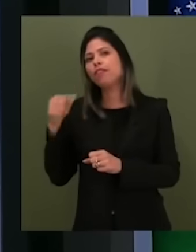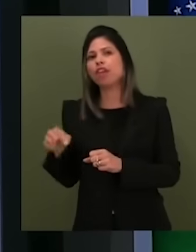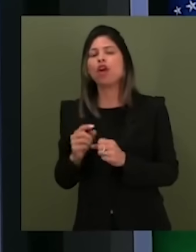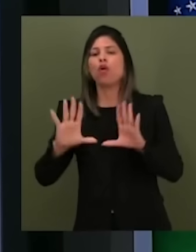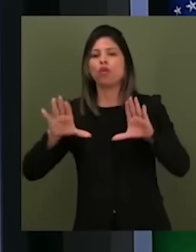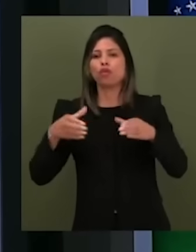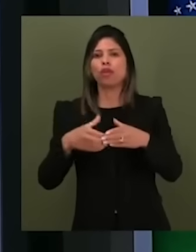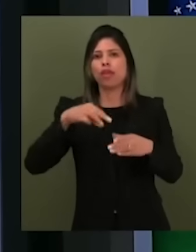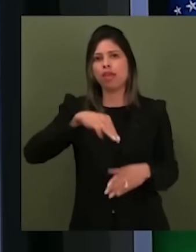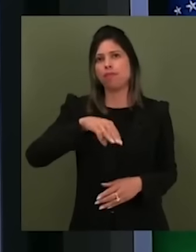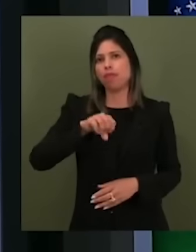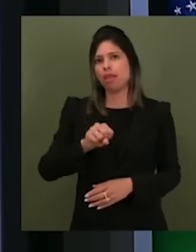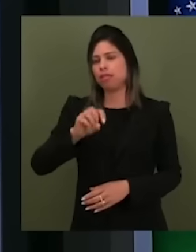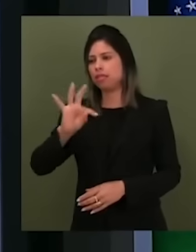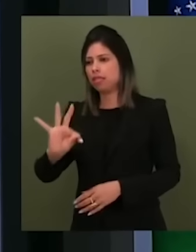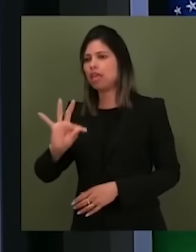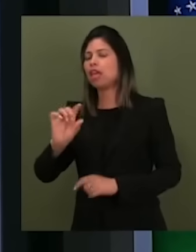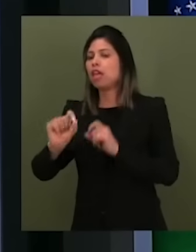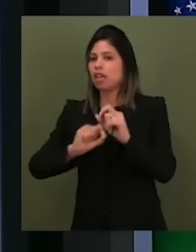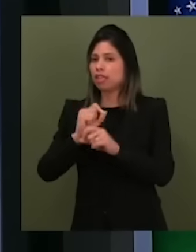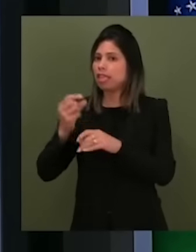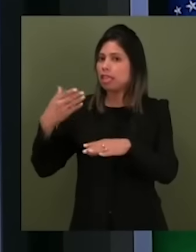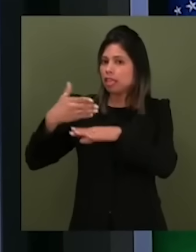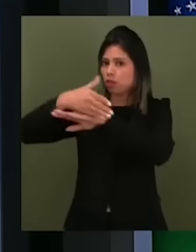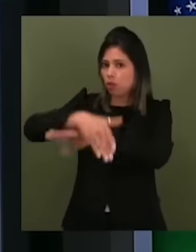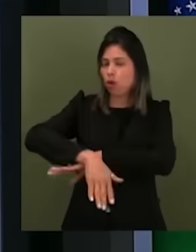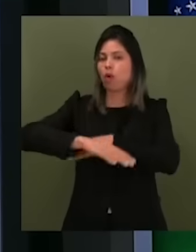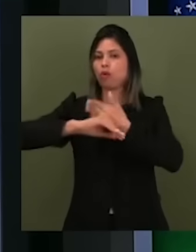Supremo. Mas, no entanto, era um ato democrático.